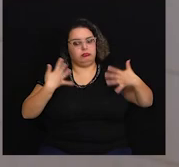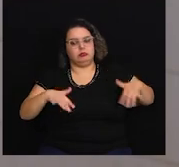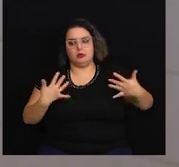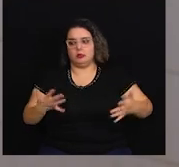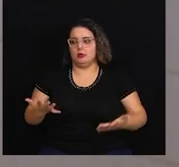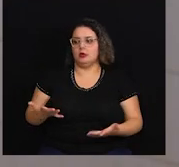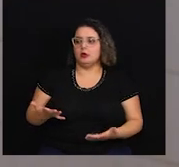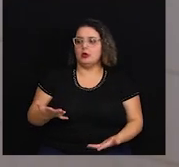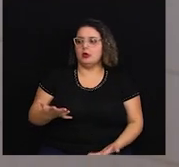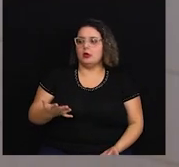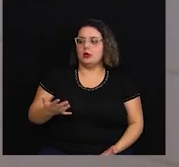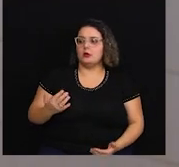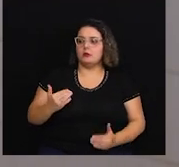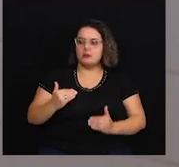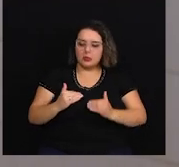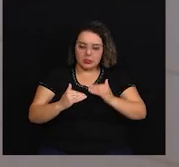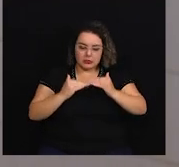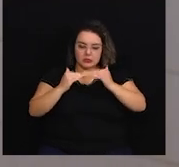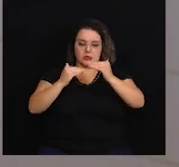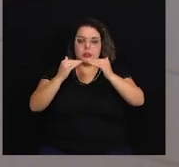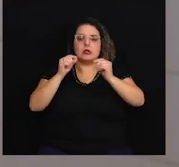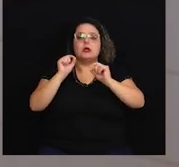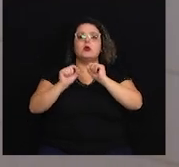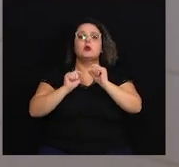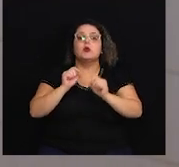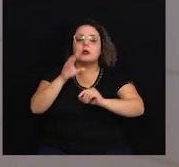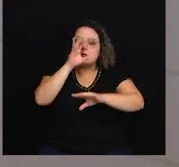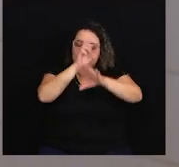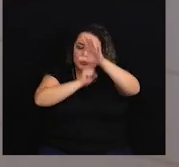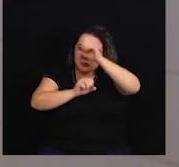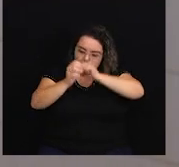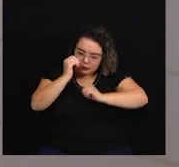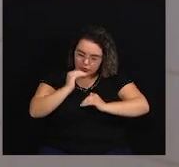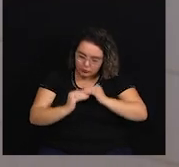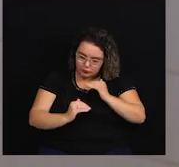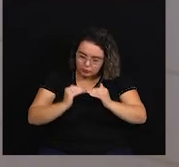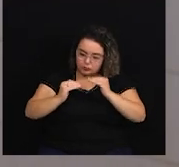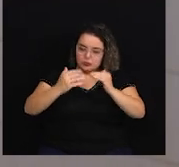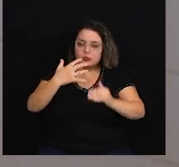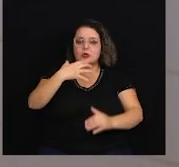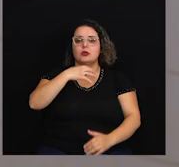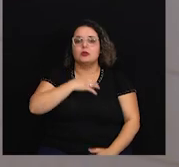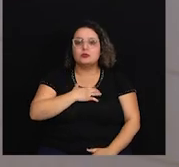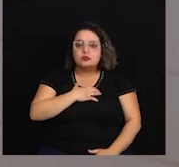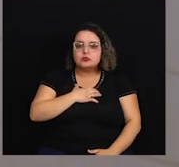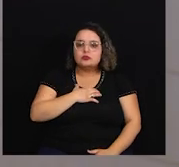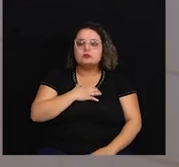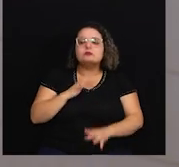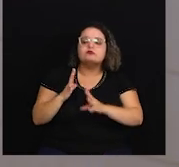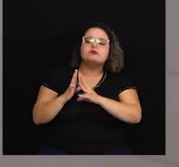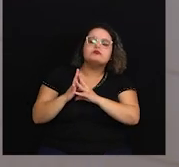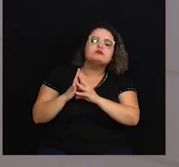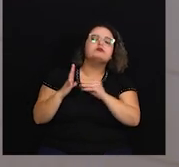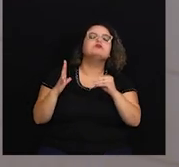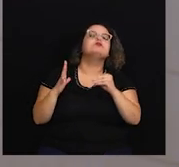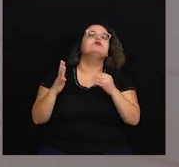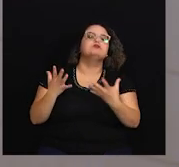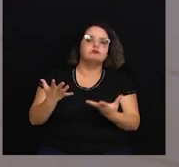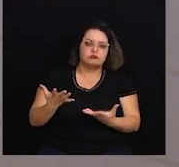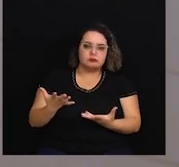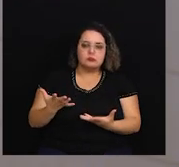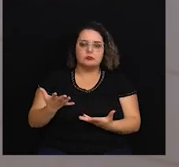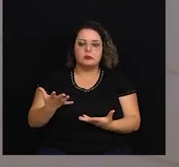mas se viu que cresceu o que que eles vão aprendendo e um jeito seu que eles vão ficando você entendeu